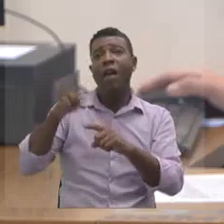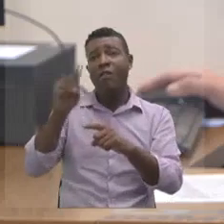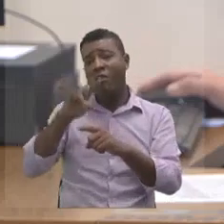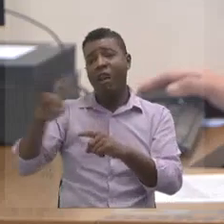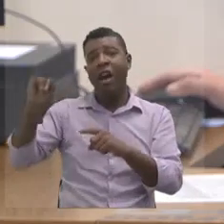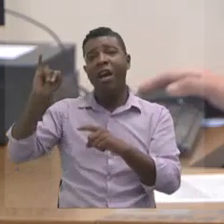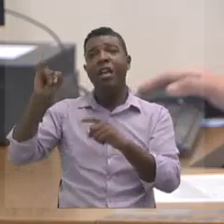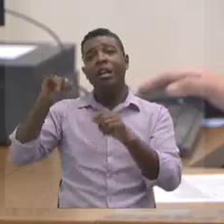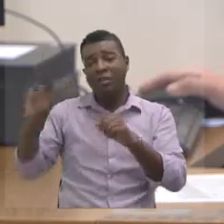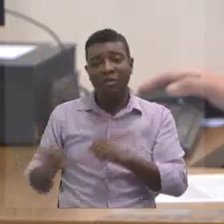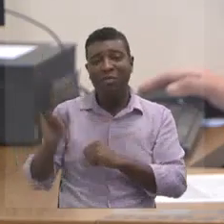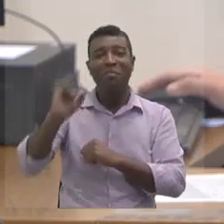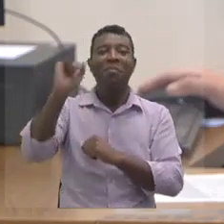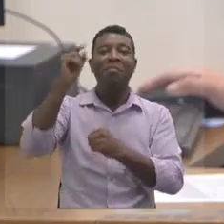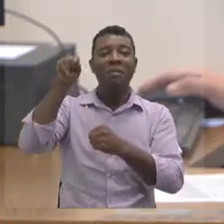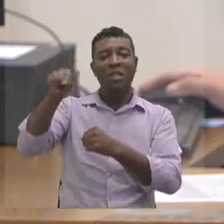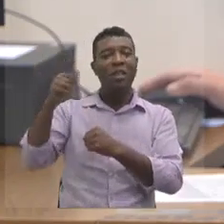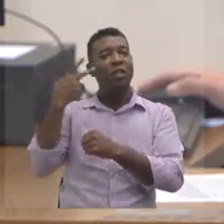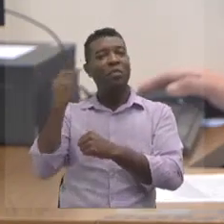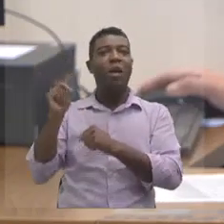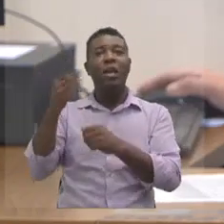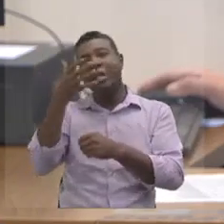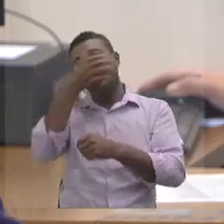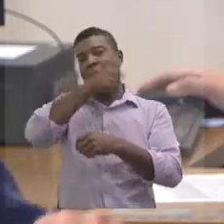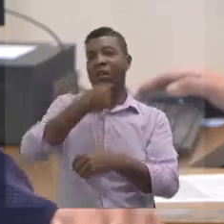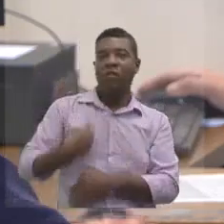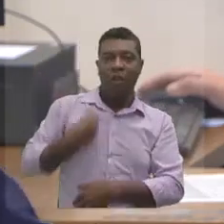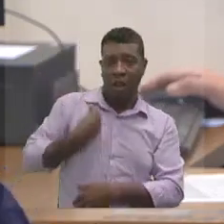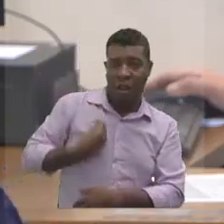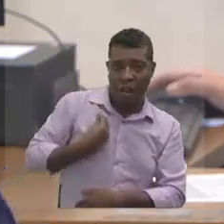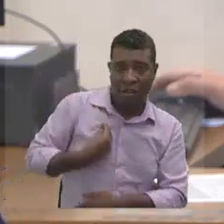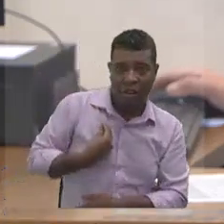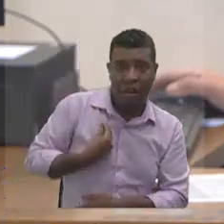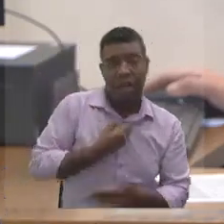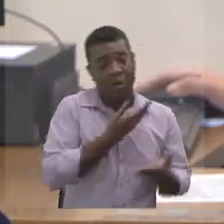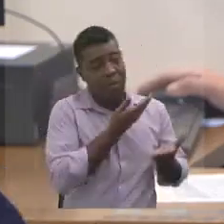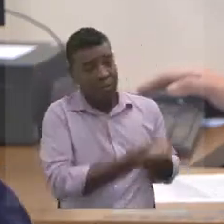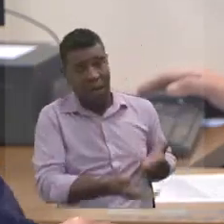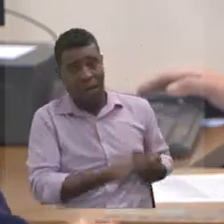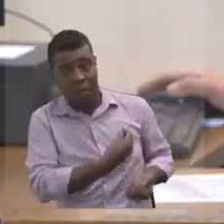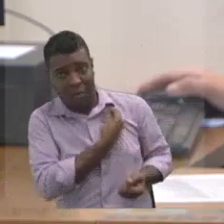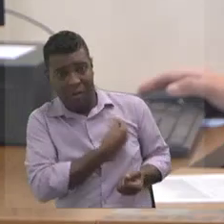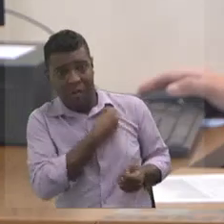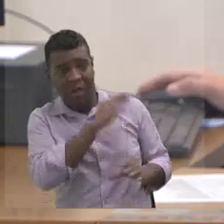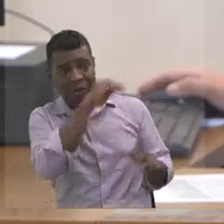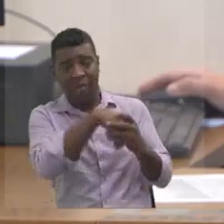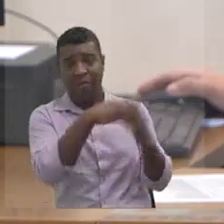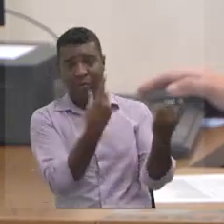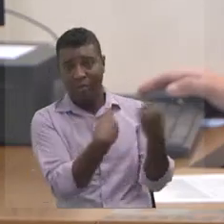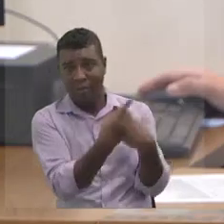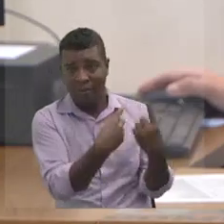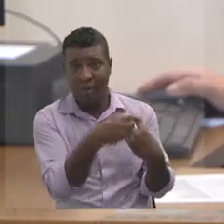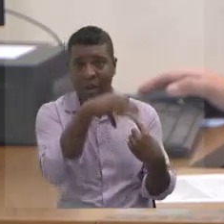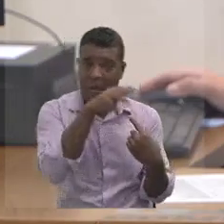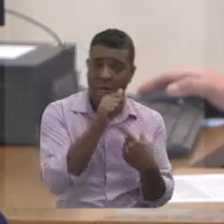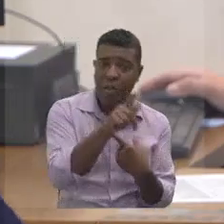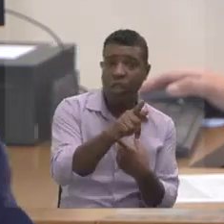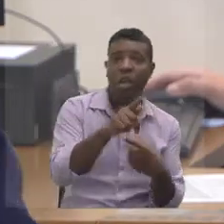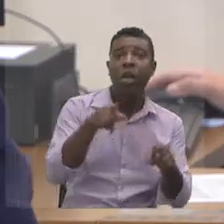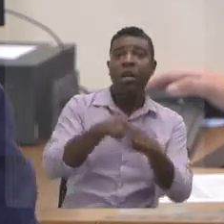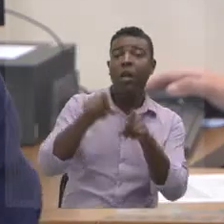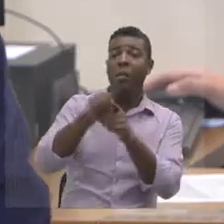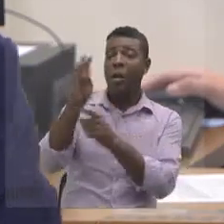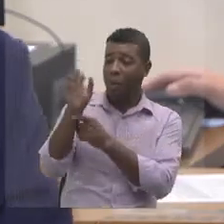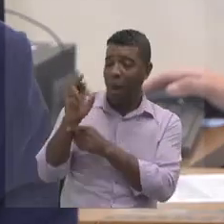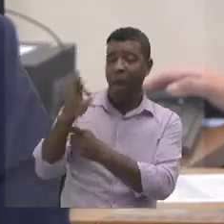que realmente a gente possa Salvar mais vidas né perdemos vida nas MGS perdemos vidas nas BRS e